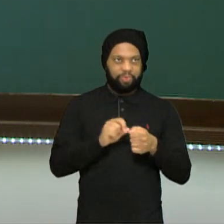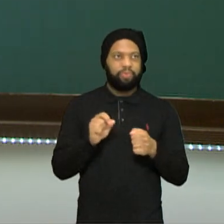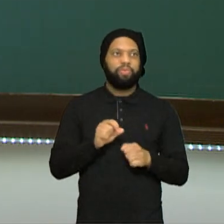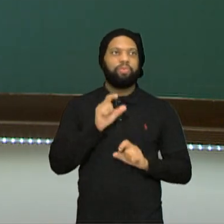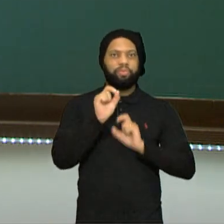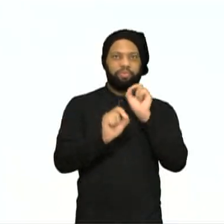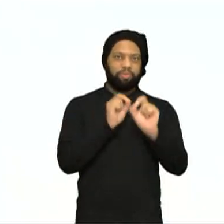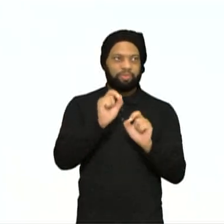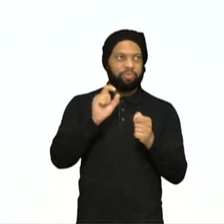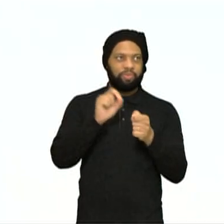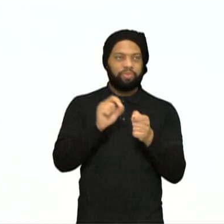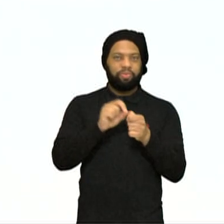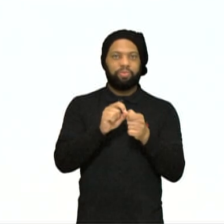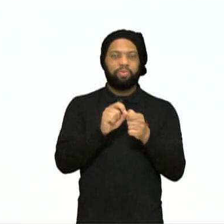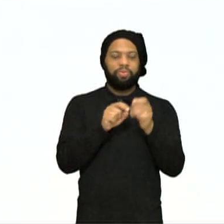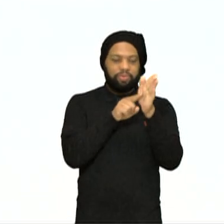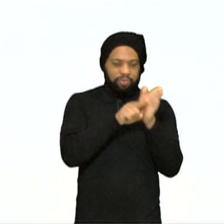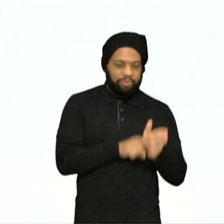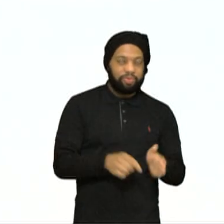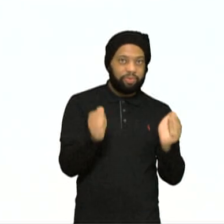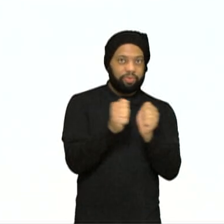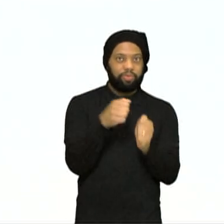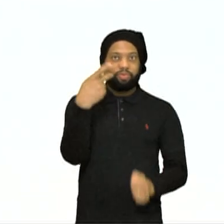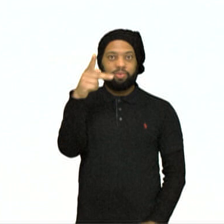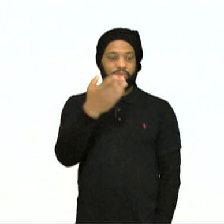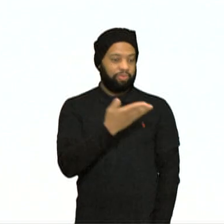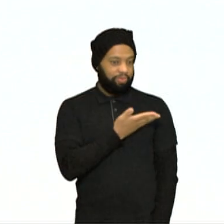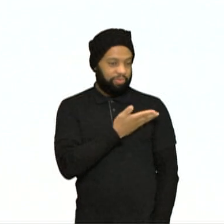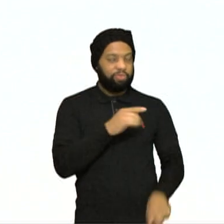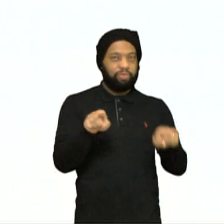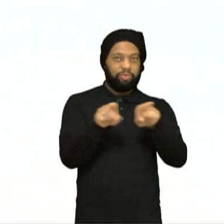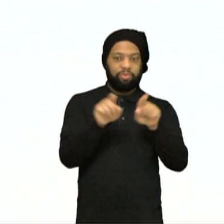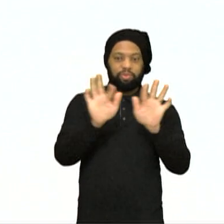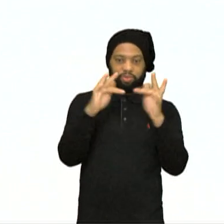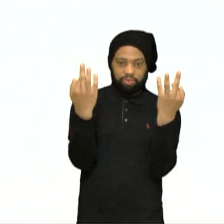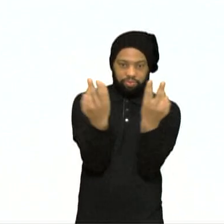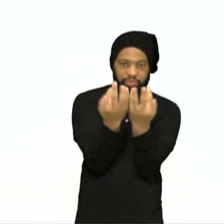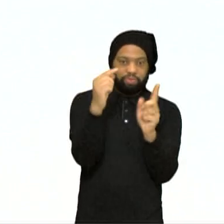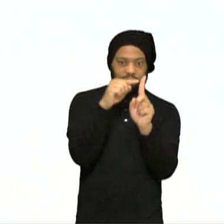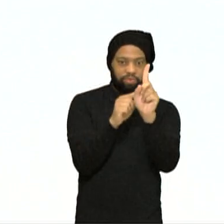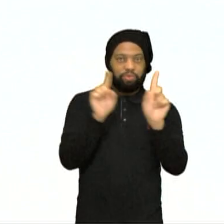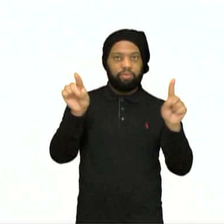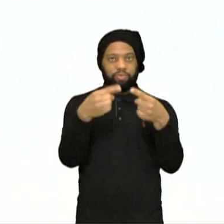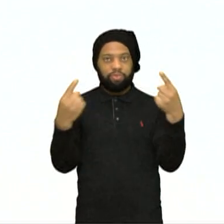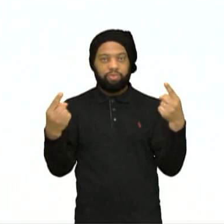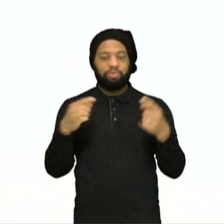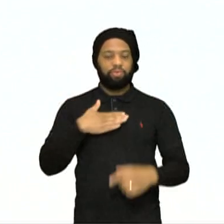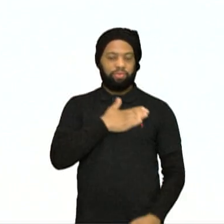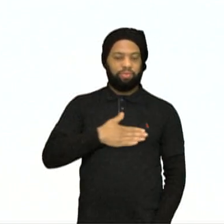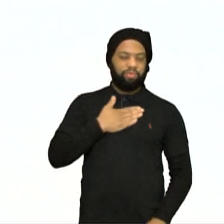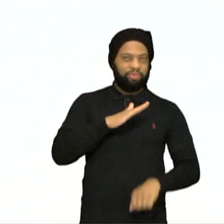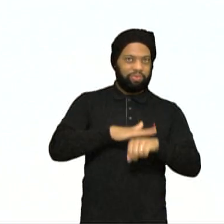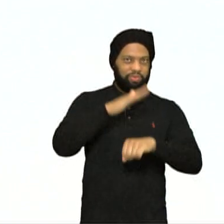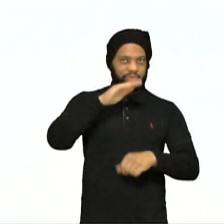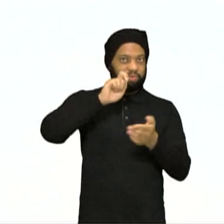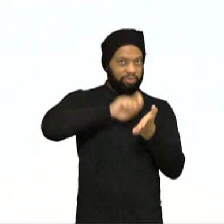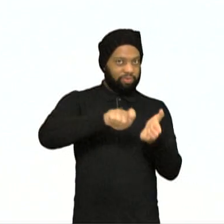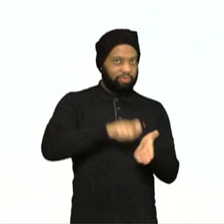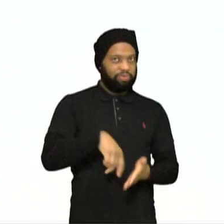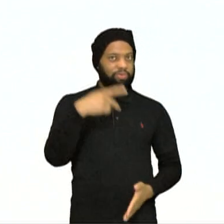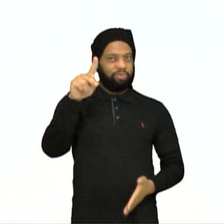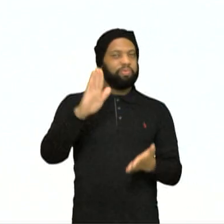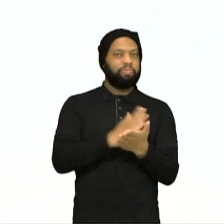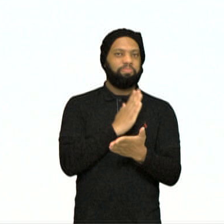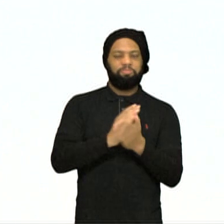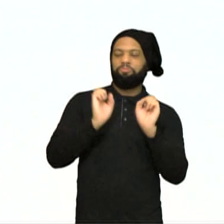Então, faça uma pesquisa com seus colegas e ou familiares de qual estilo da música brasileira eles preferem. Anote no seu caderno,